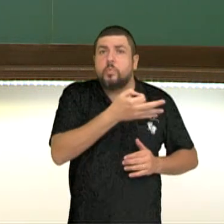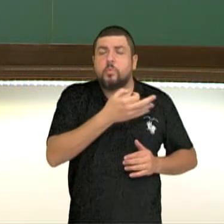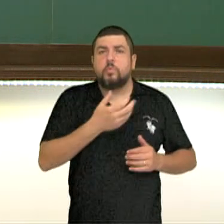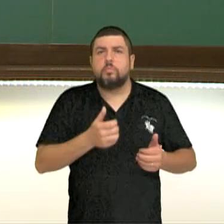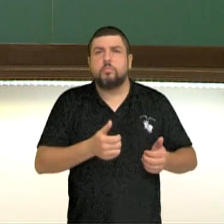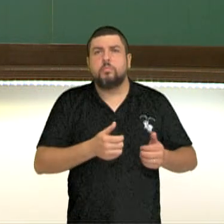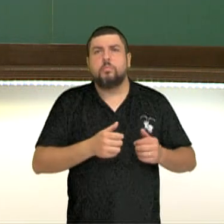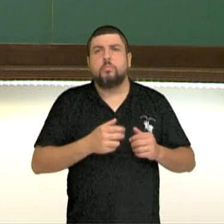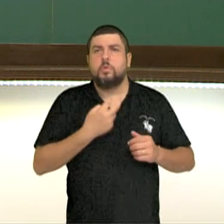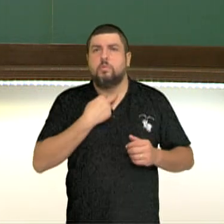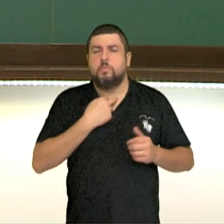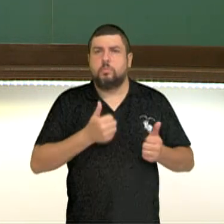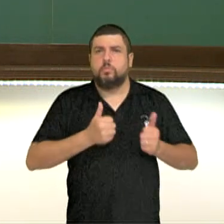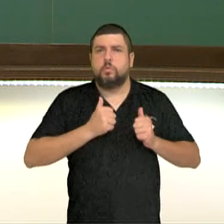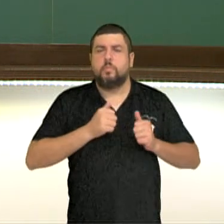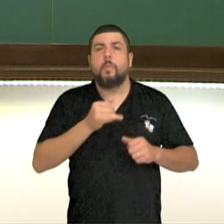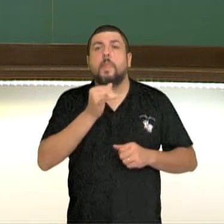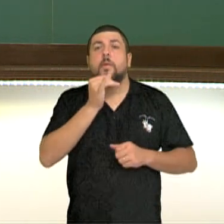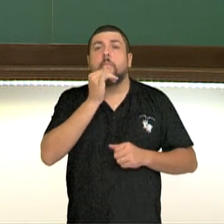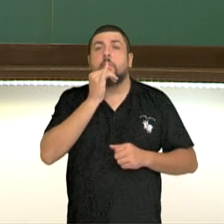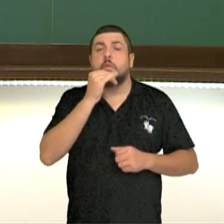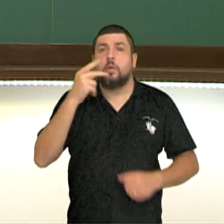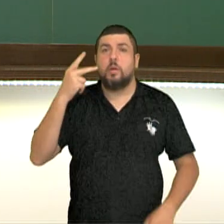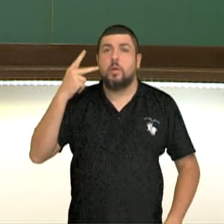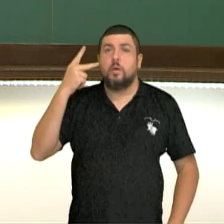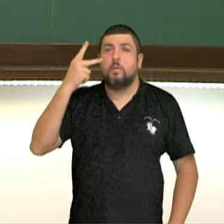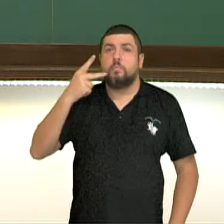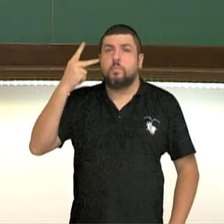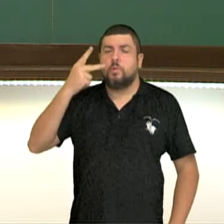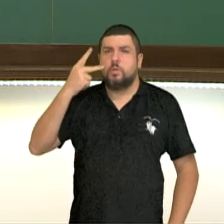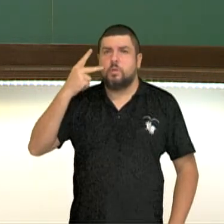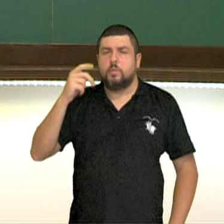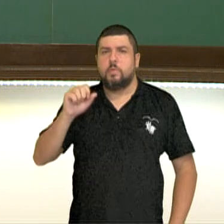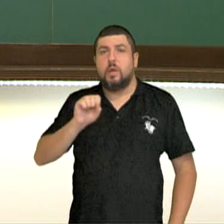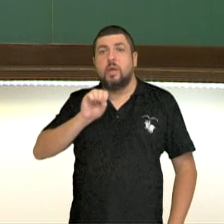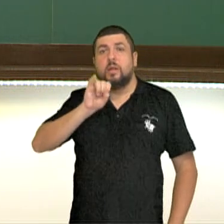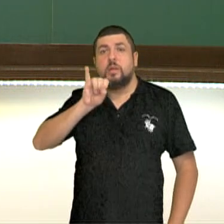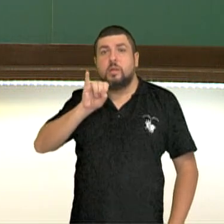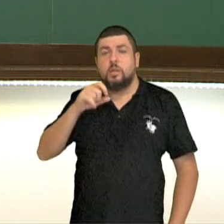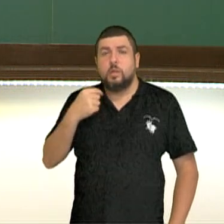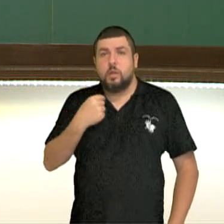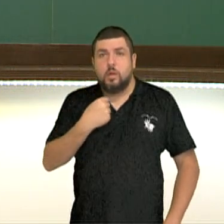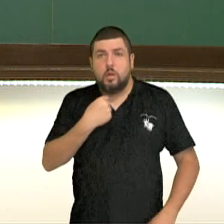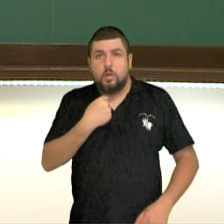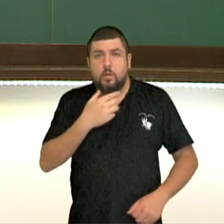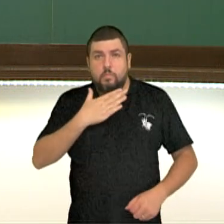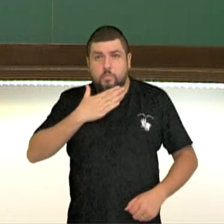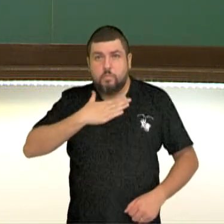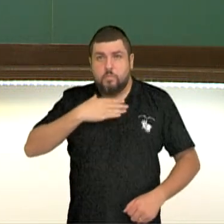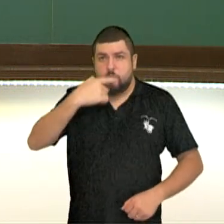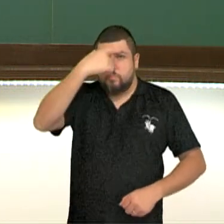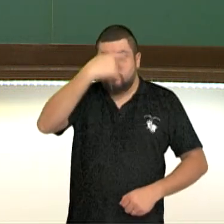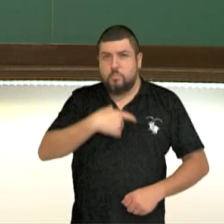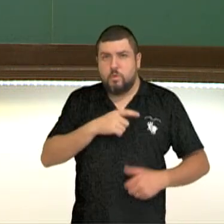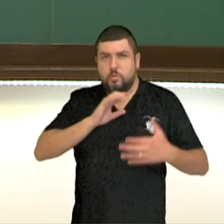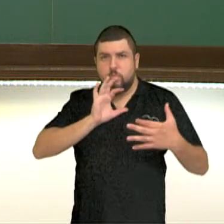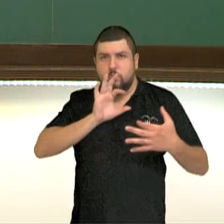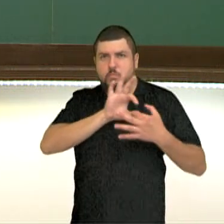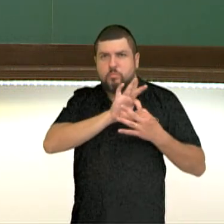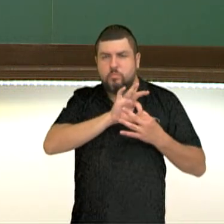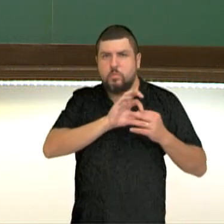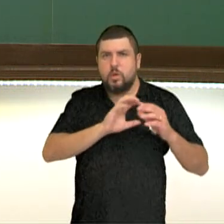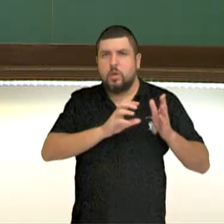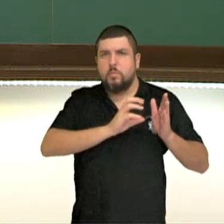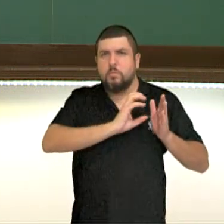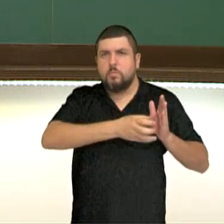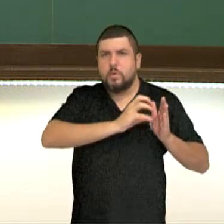política se você, ideologicamente, você conspira com alguma ideologia política naquele momento do seu estudo. Não